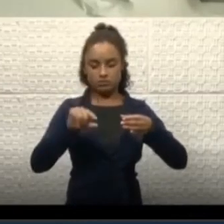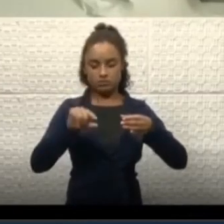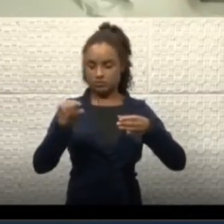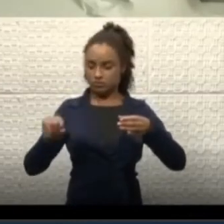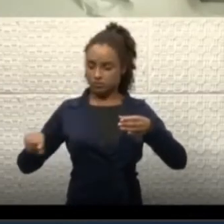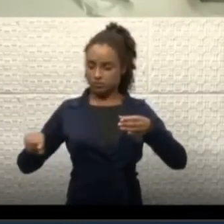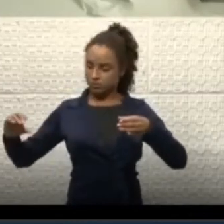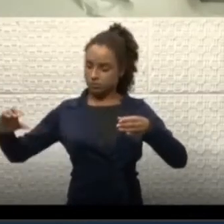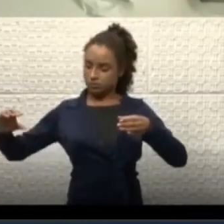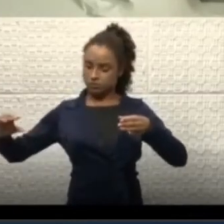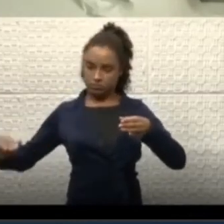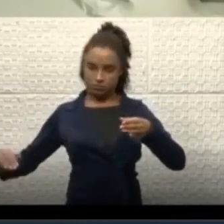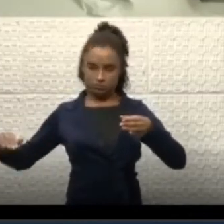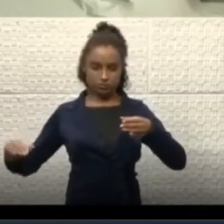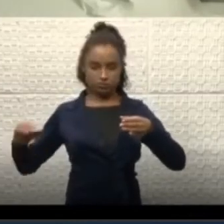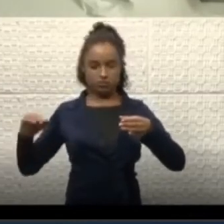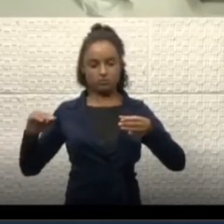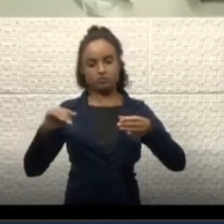de Buchner,